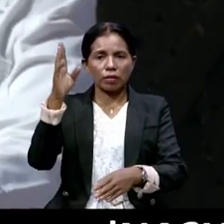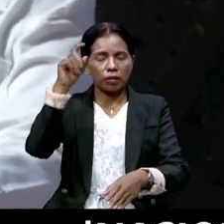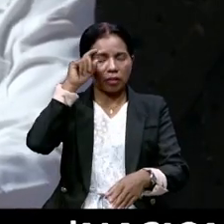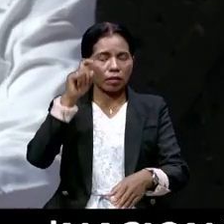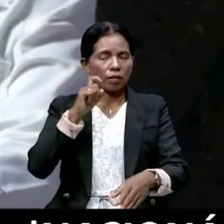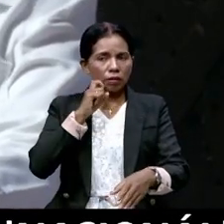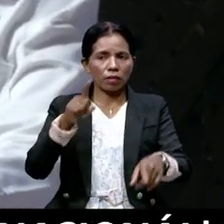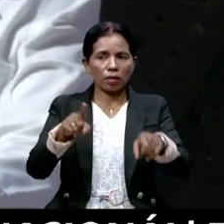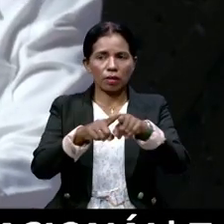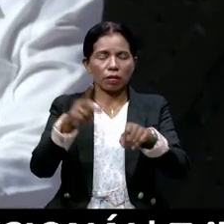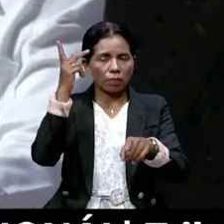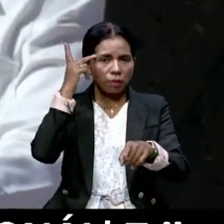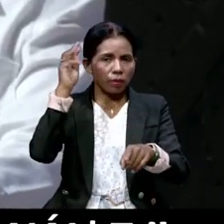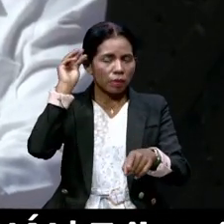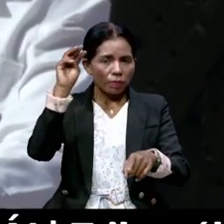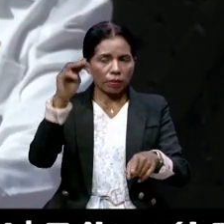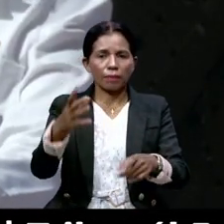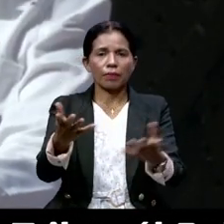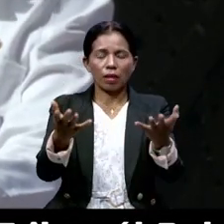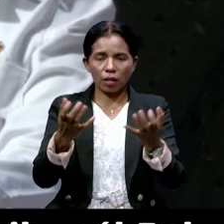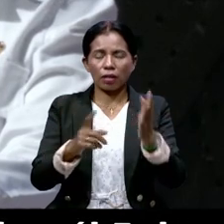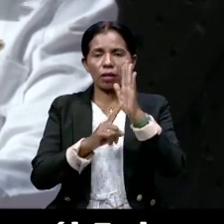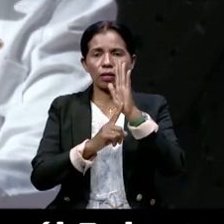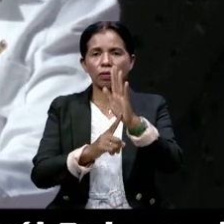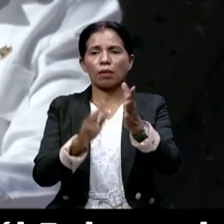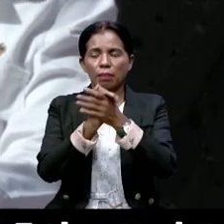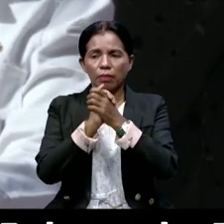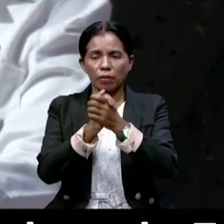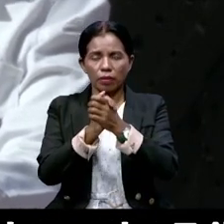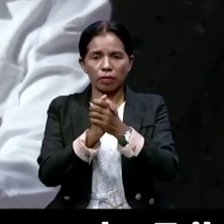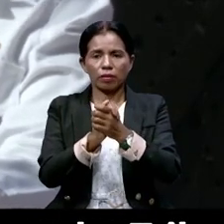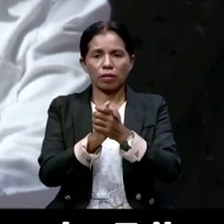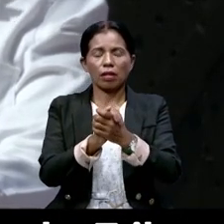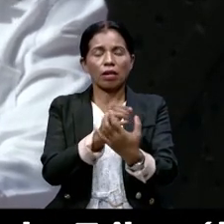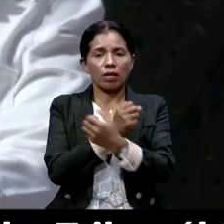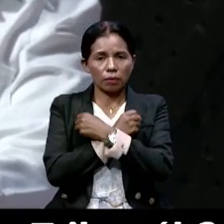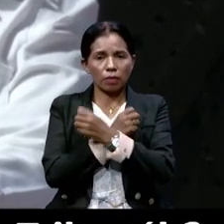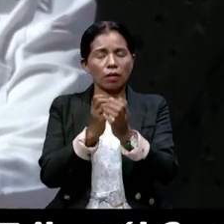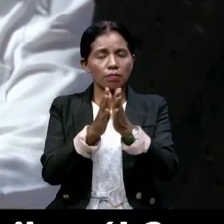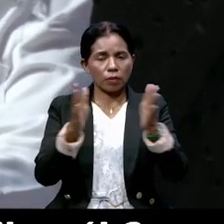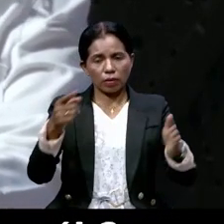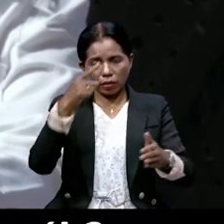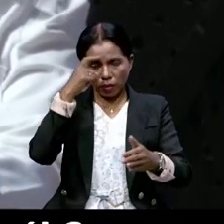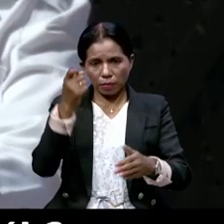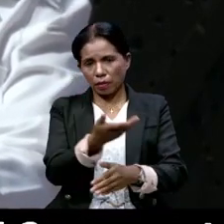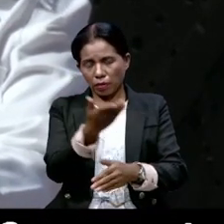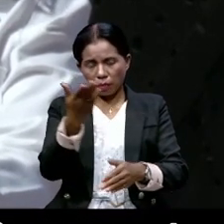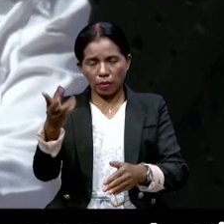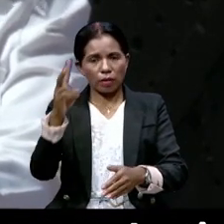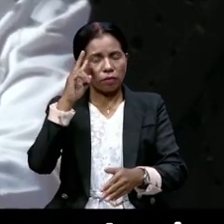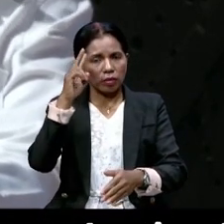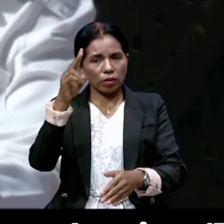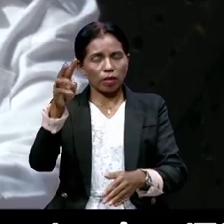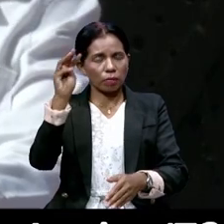Nuda Primeiro-Ministro Interino, a cara catou, parabéns, a tua voto. Tamba, e minha missão ainda é que